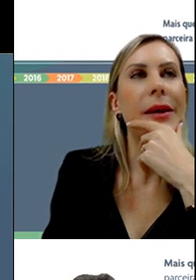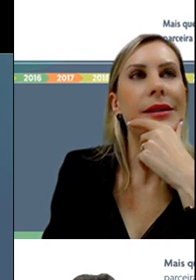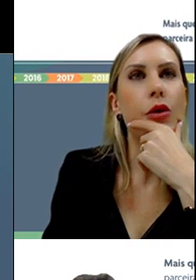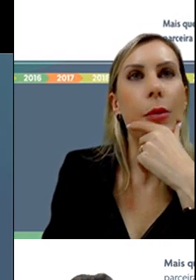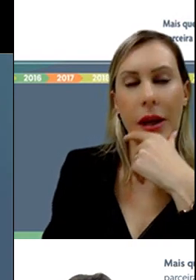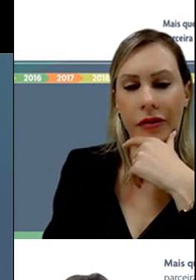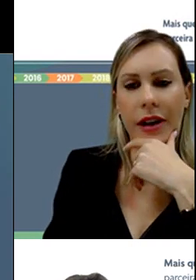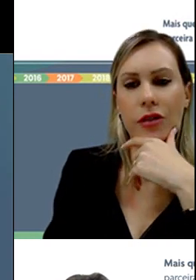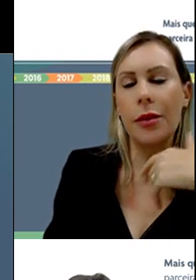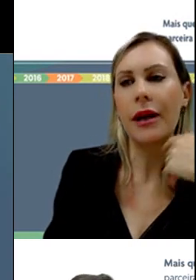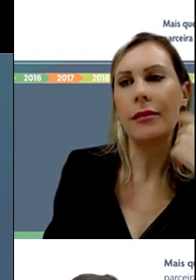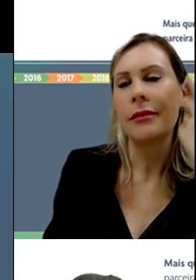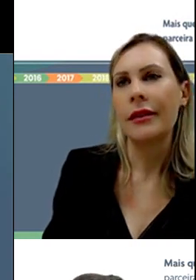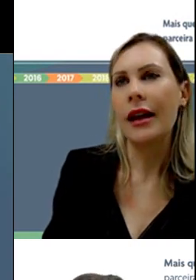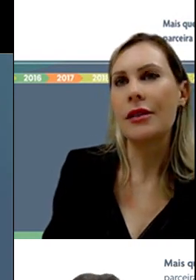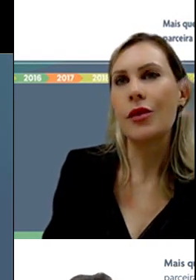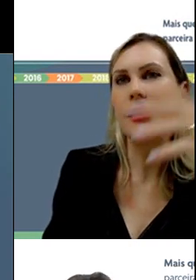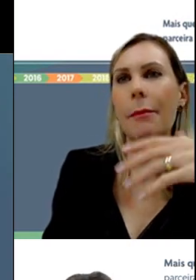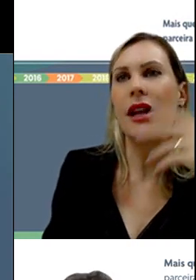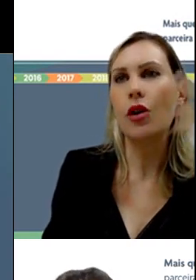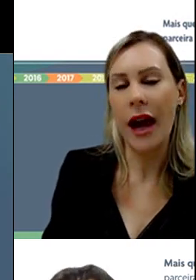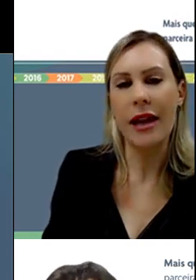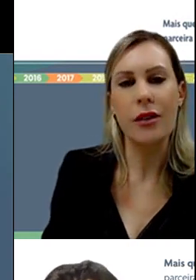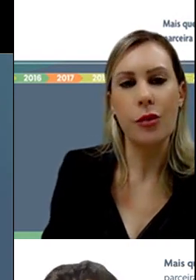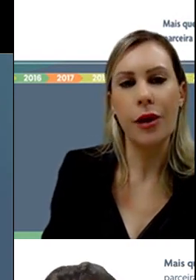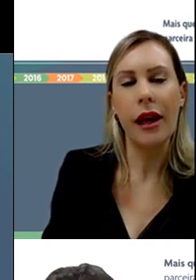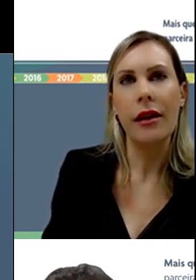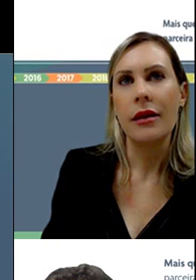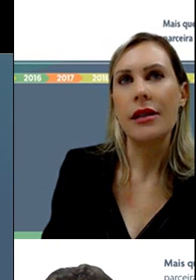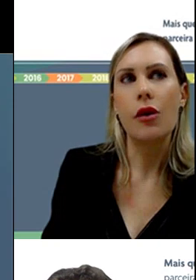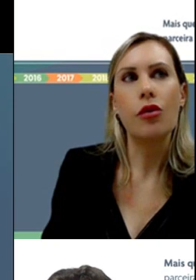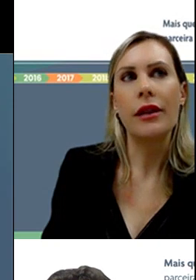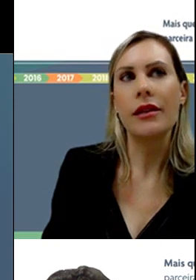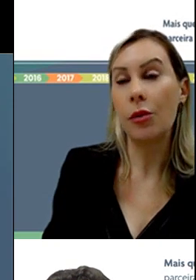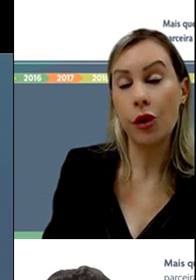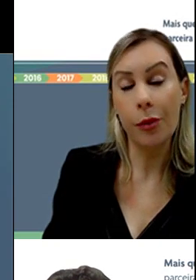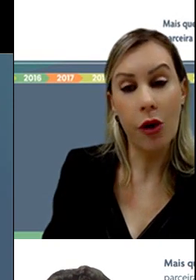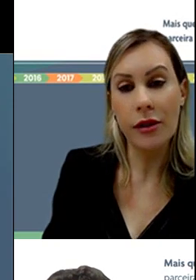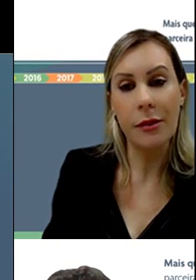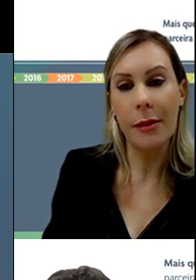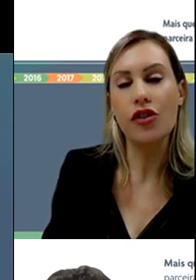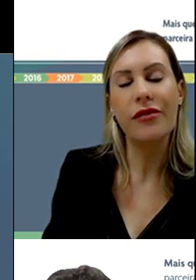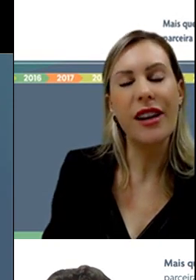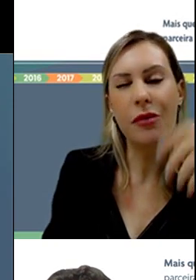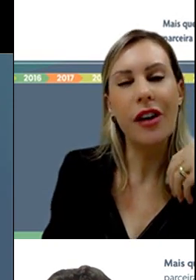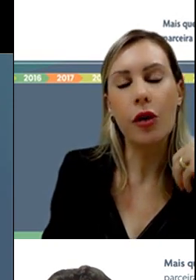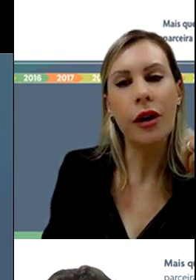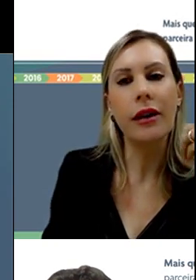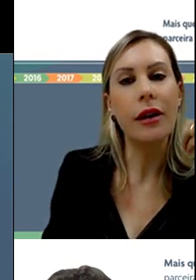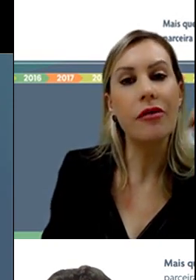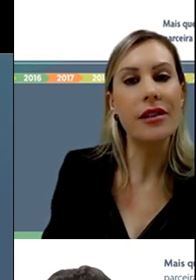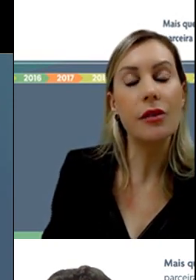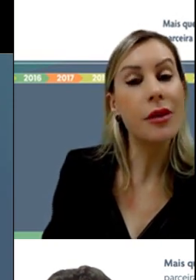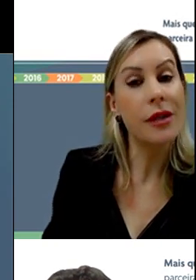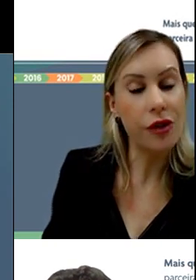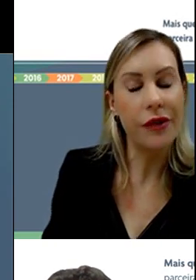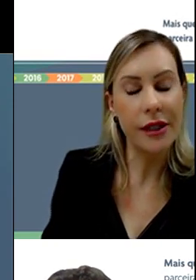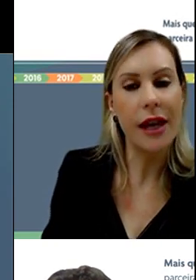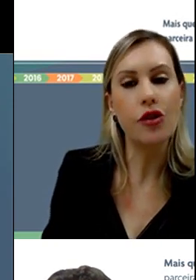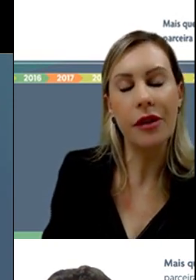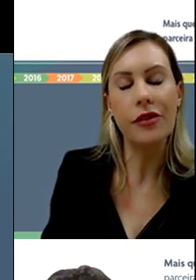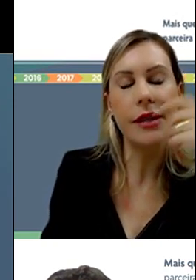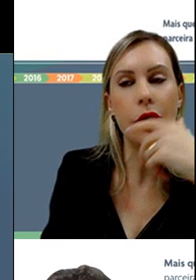pensar, ué, mas como é que eu faço para, né, se eu quiser melhorar isso? Porque se acontecer muito precocemente, vai ser um valor que talvez não